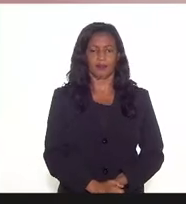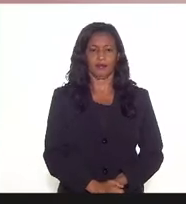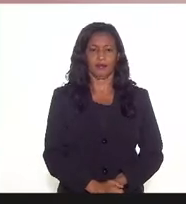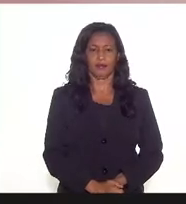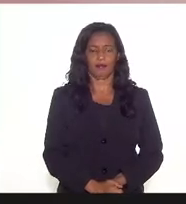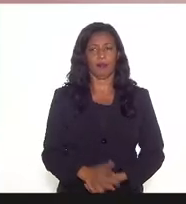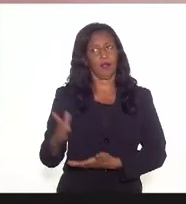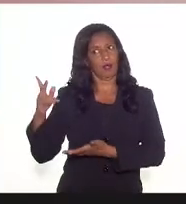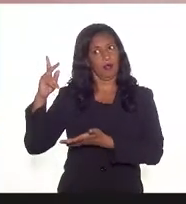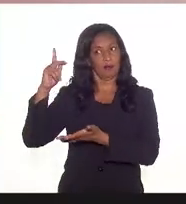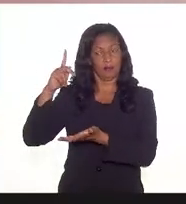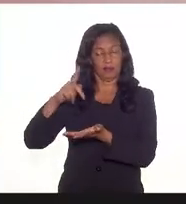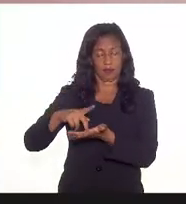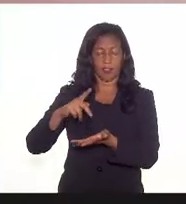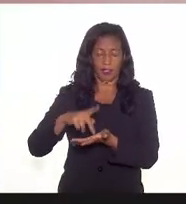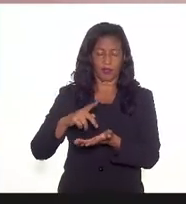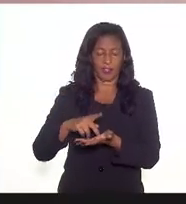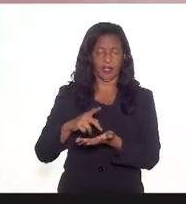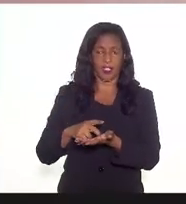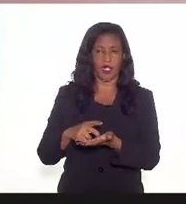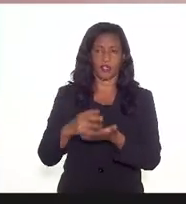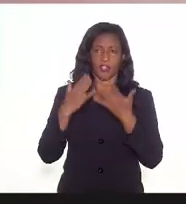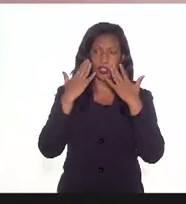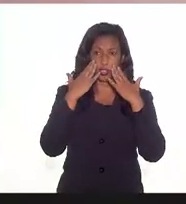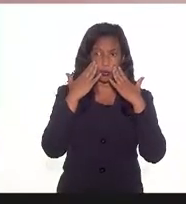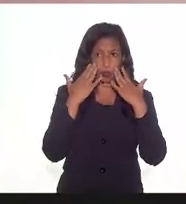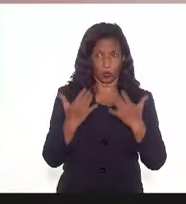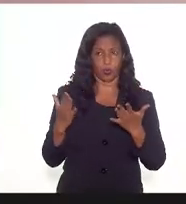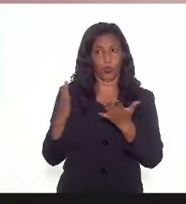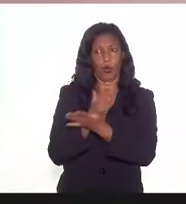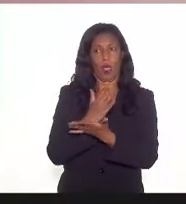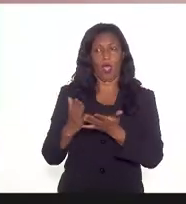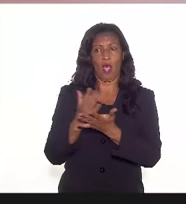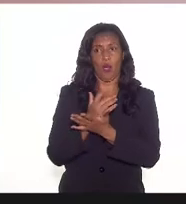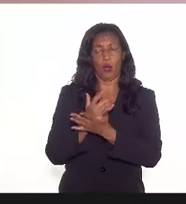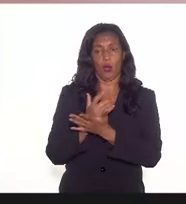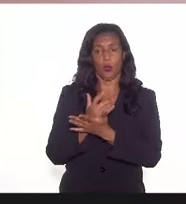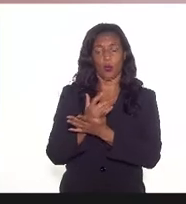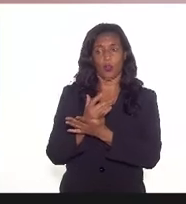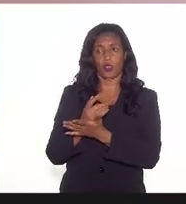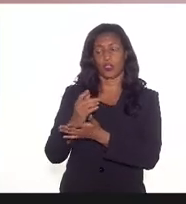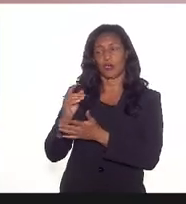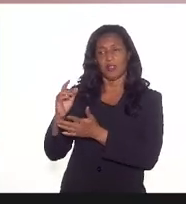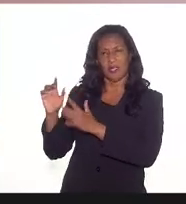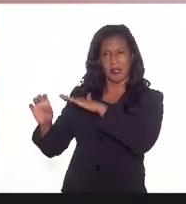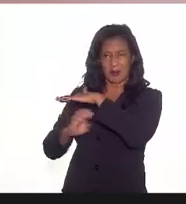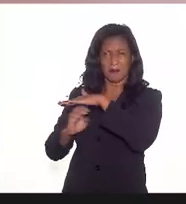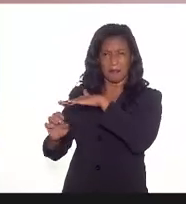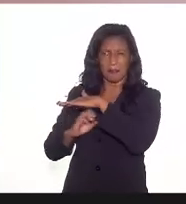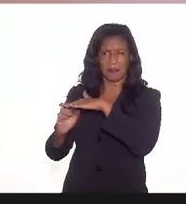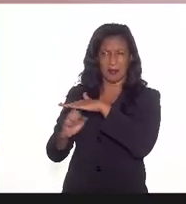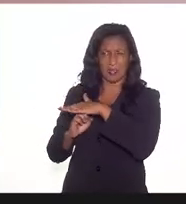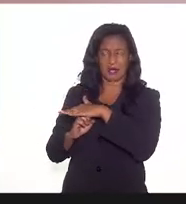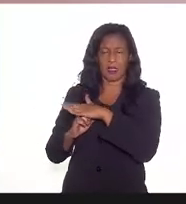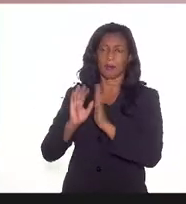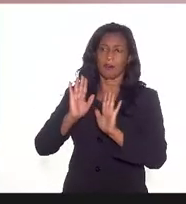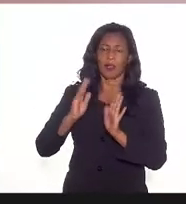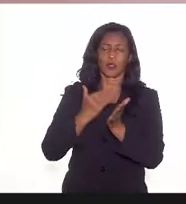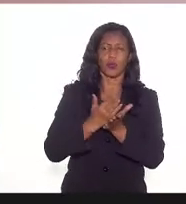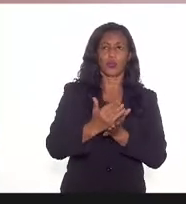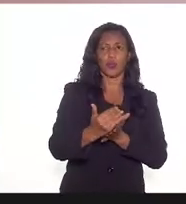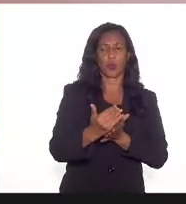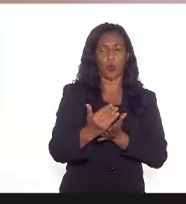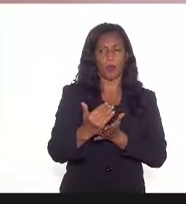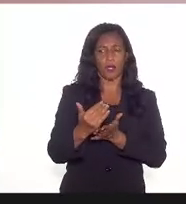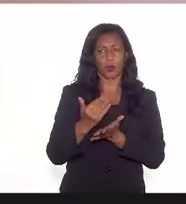segmentou algumas que têm mais relevância em termos de volume de financiamento, mas a gente atende a todos. Um exemplo que a gente fez no início do ano, a gente fez um convênio